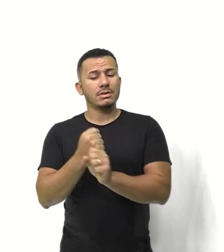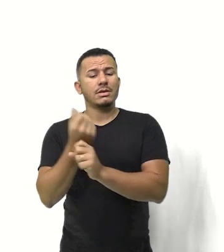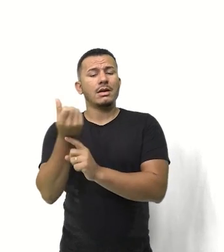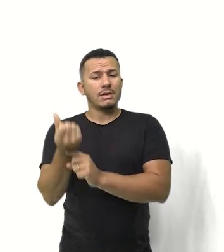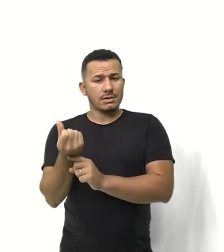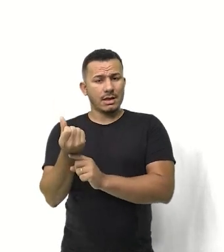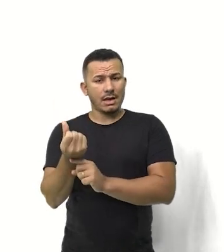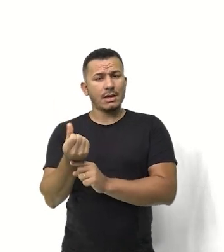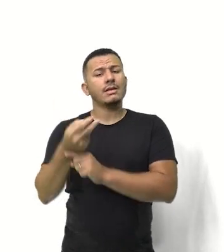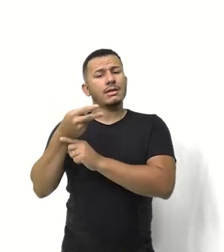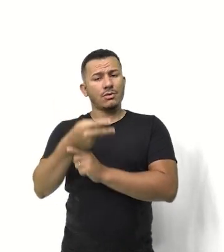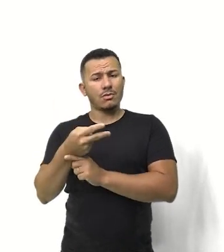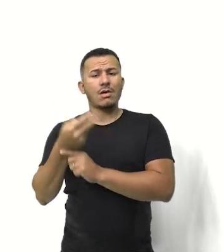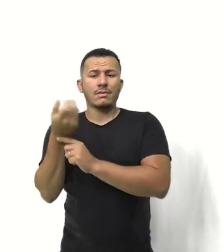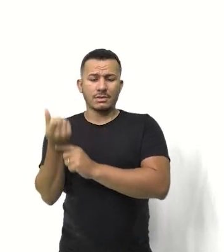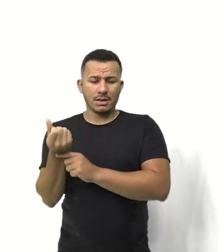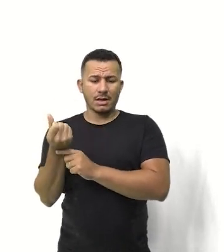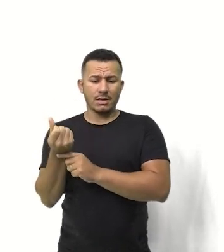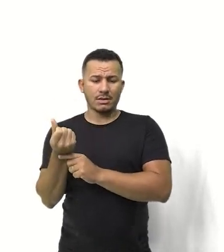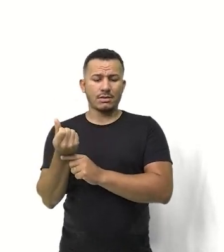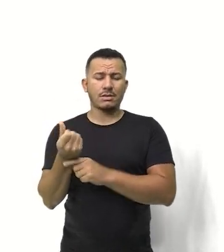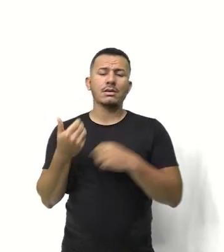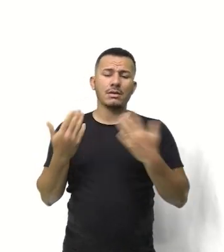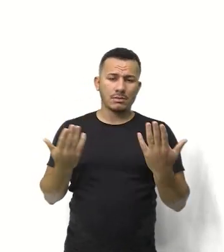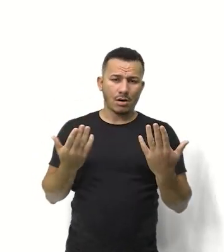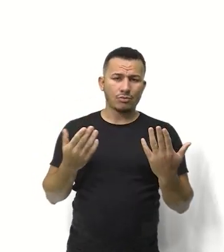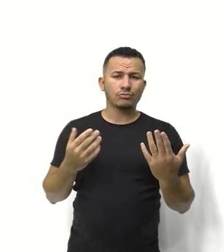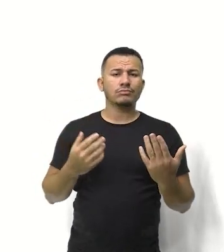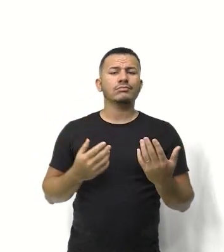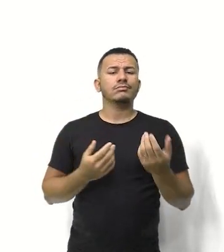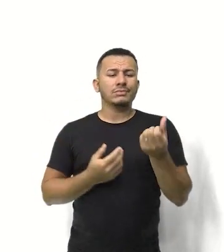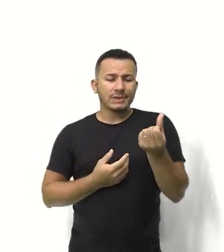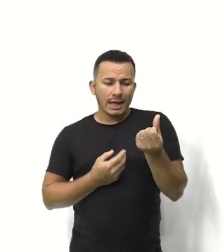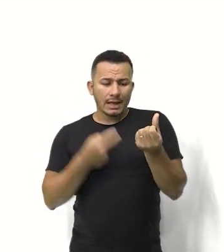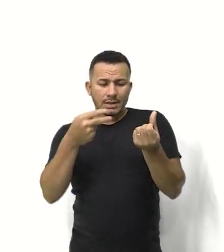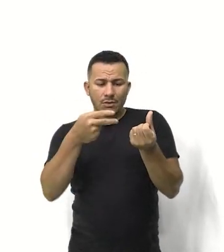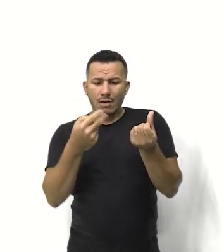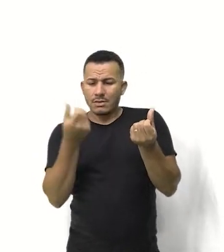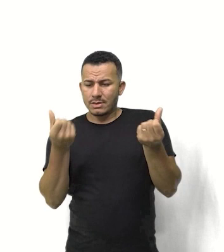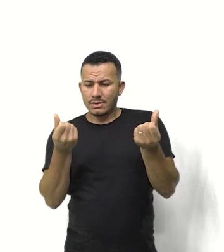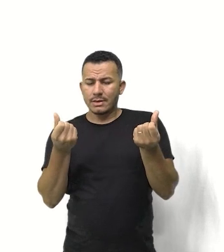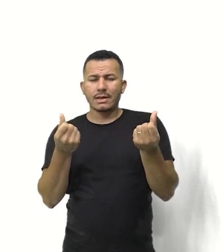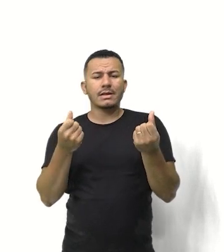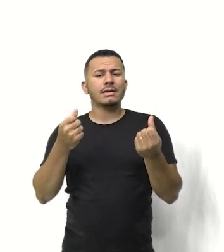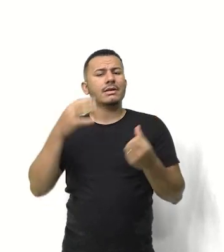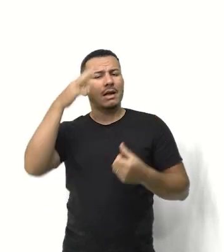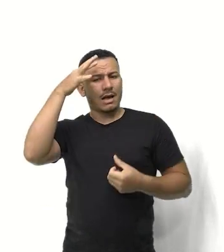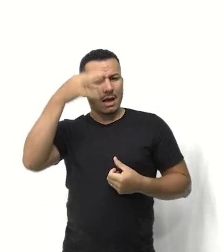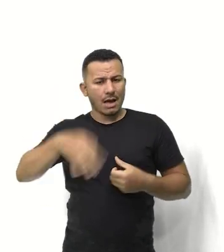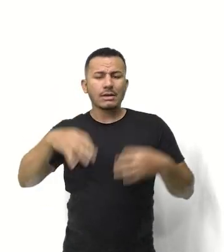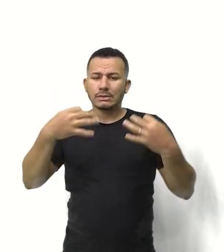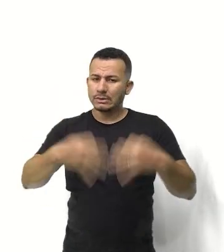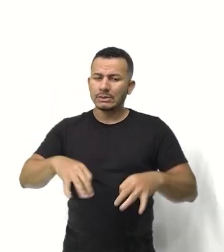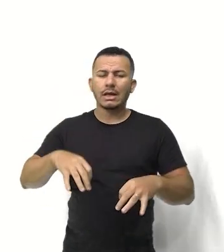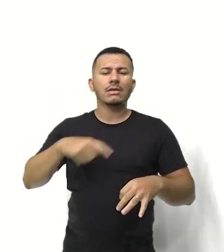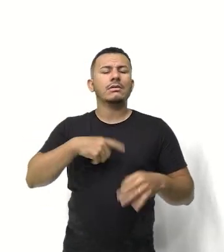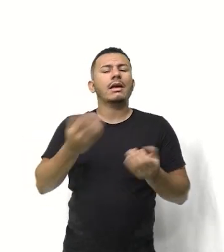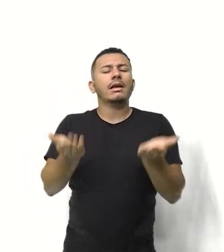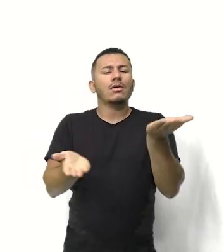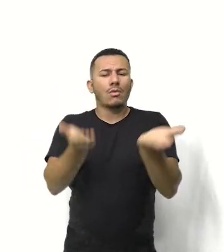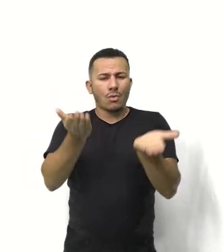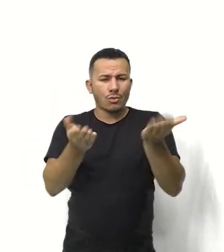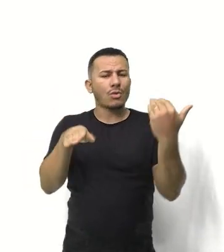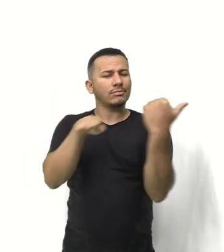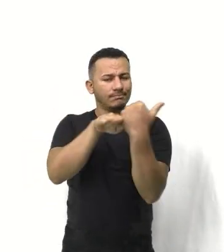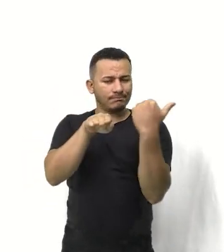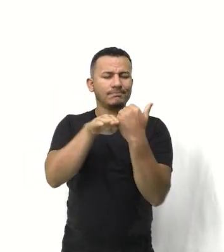mais 2 é 6 igual a 6. Ou seja, nós acabamos de equilibrar esta balança.